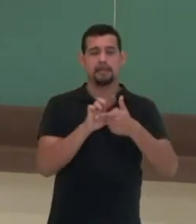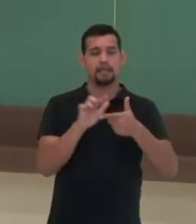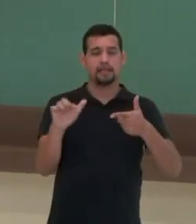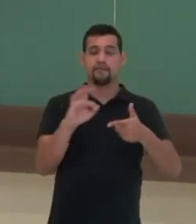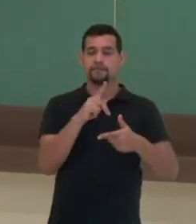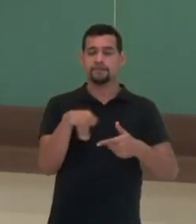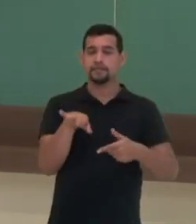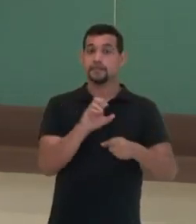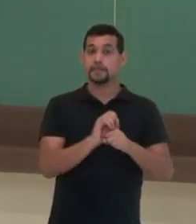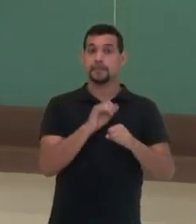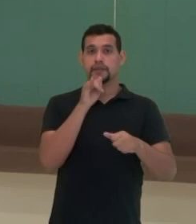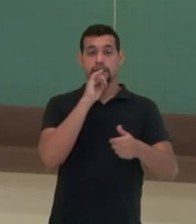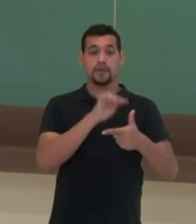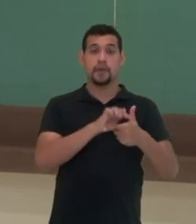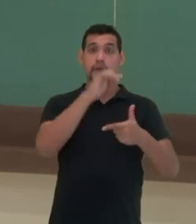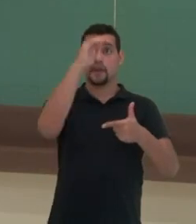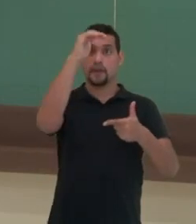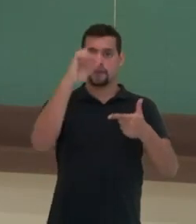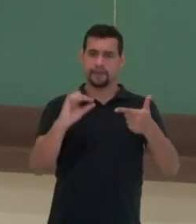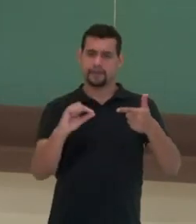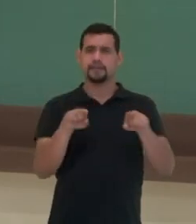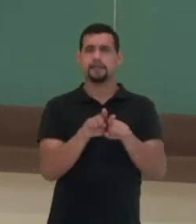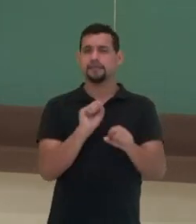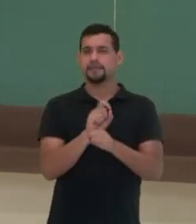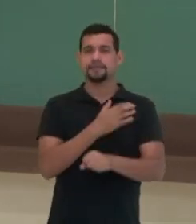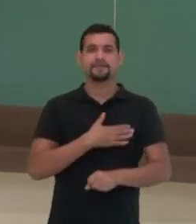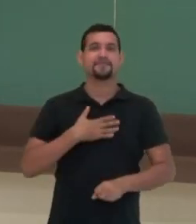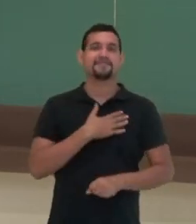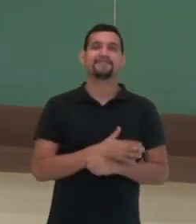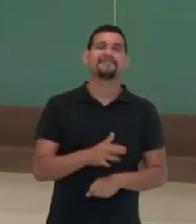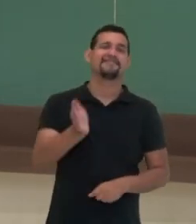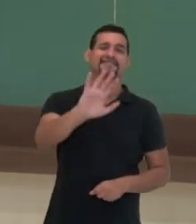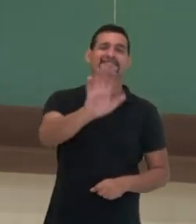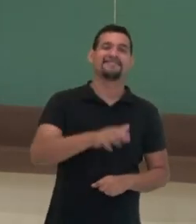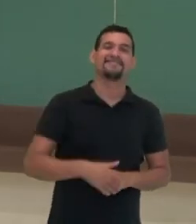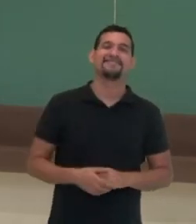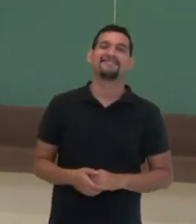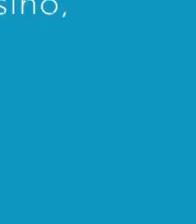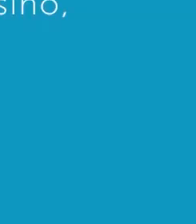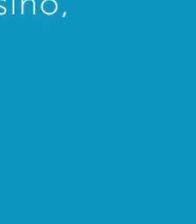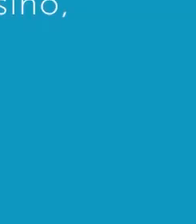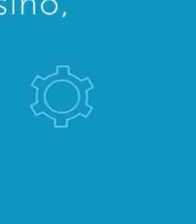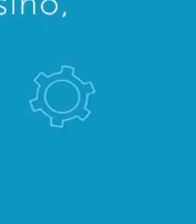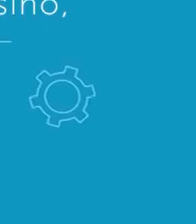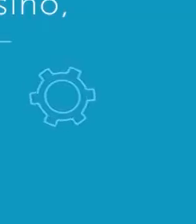de função, ponto de máximo e ponto de mínimo. Espero que vocês tenham gostado e até breve.